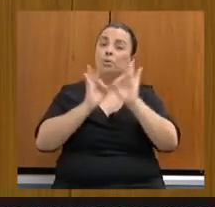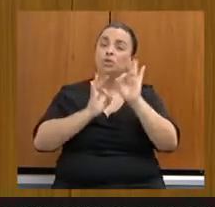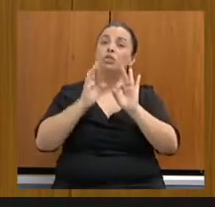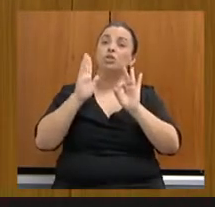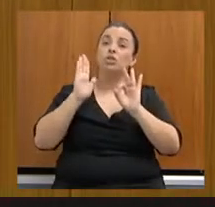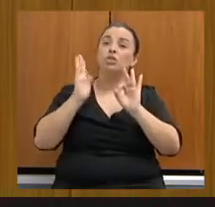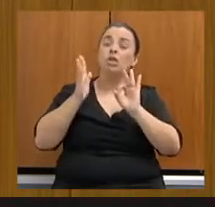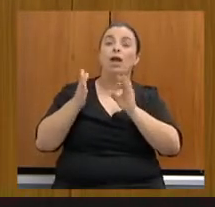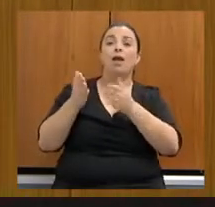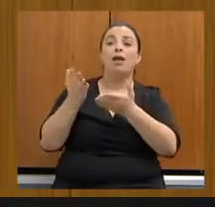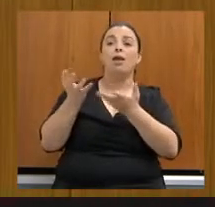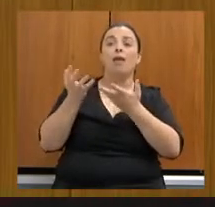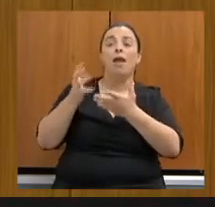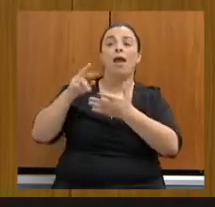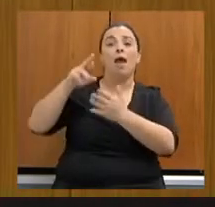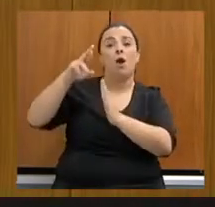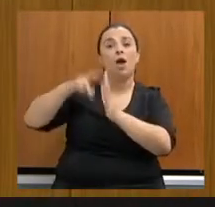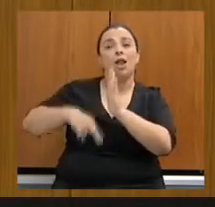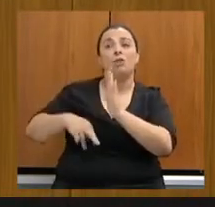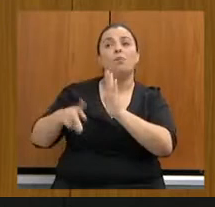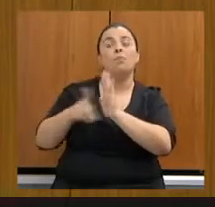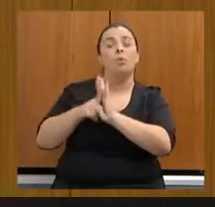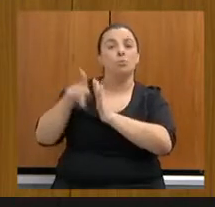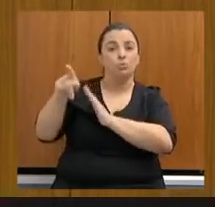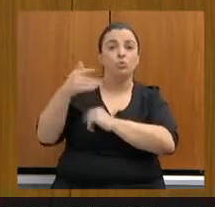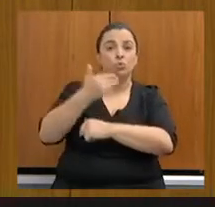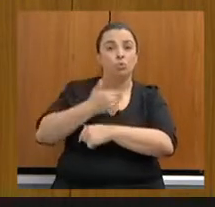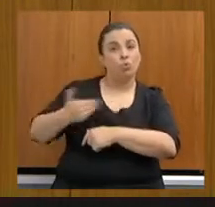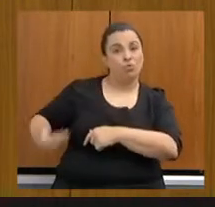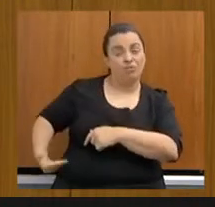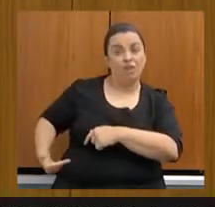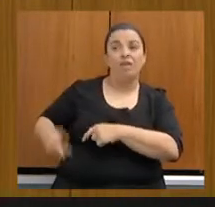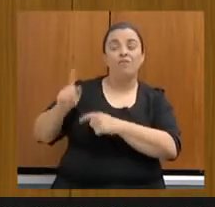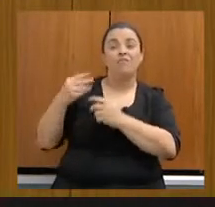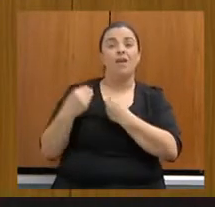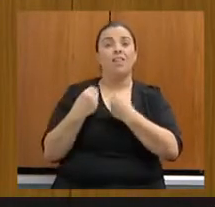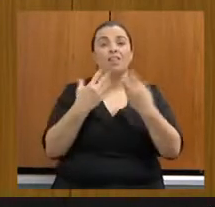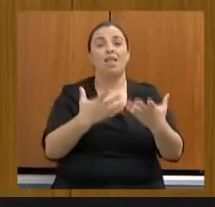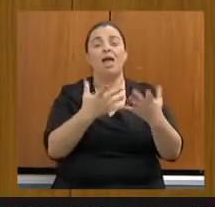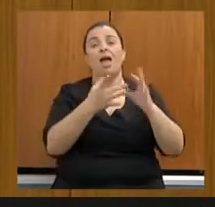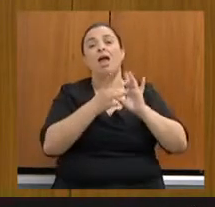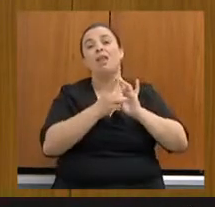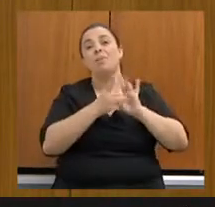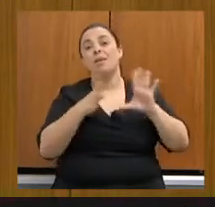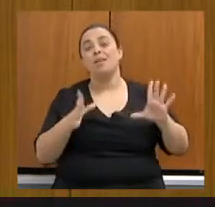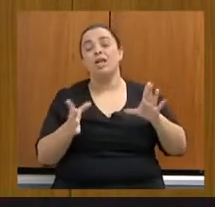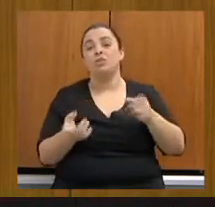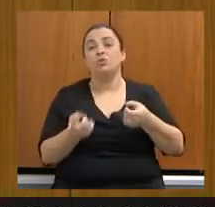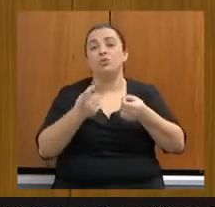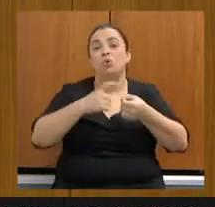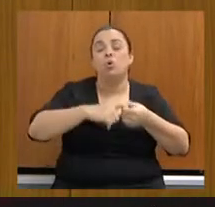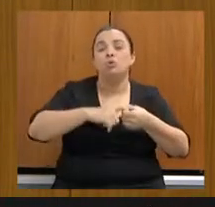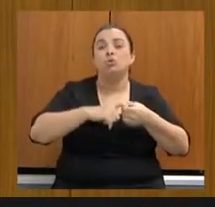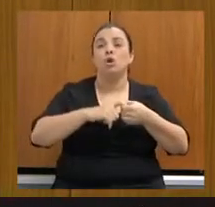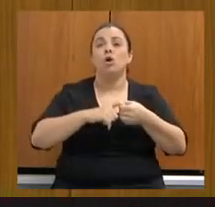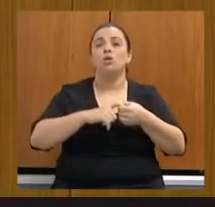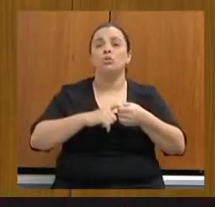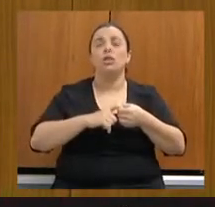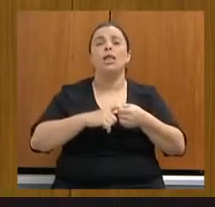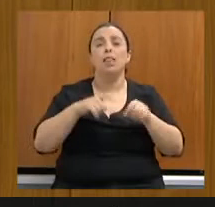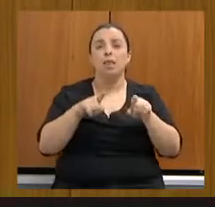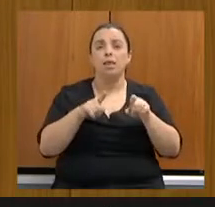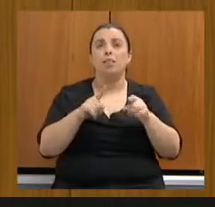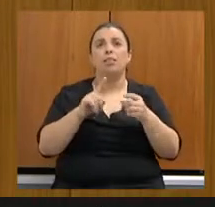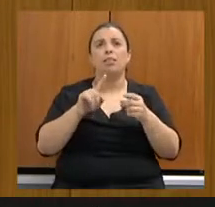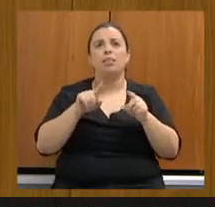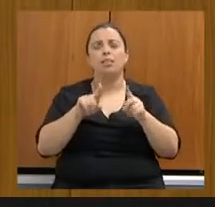governo que é o frisei que vai dar uma liberdade aos consórcios e aos municípios de fazerem as suas fiscalização